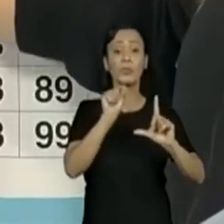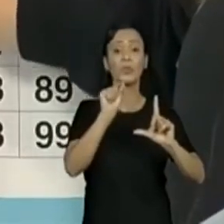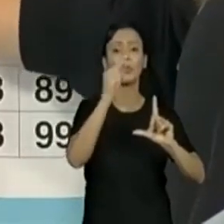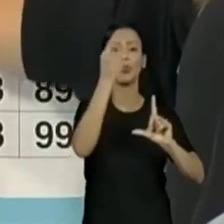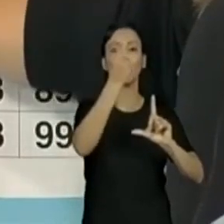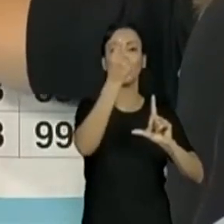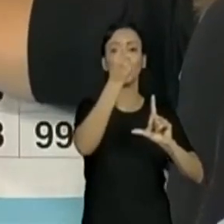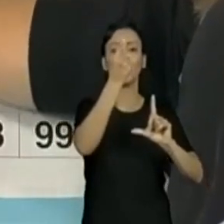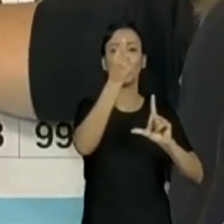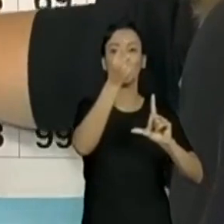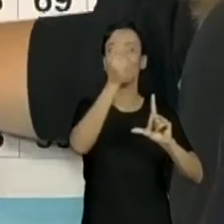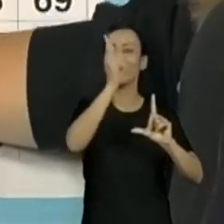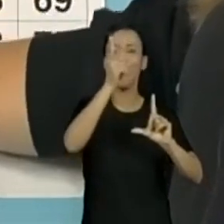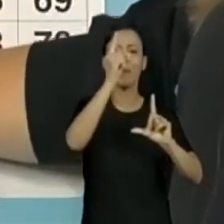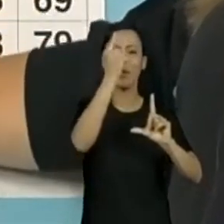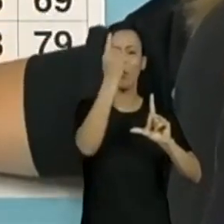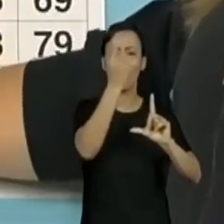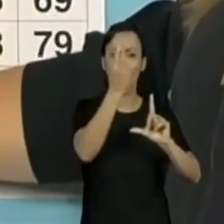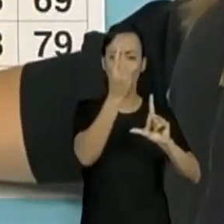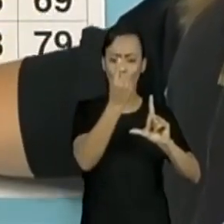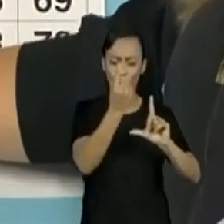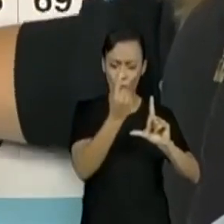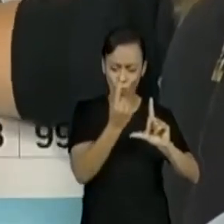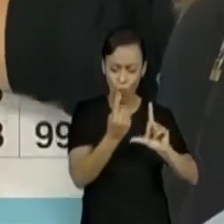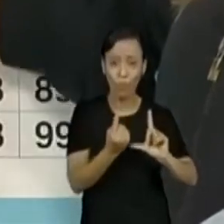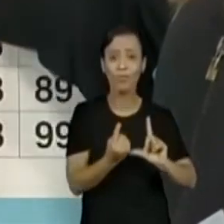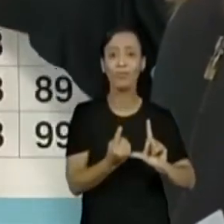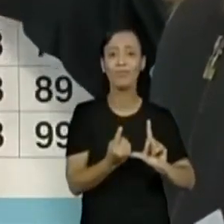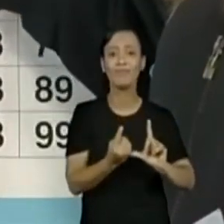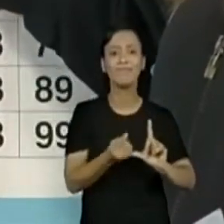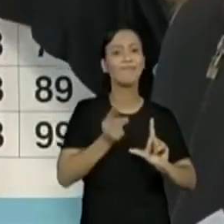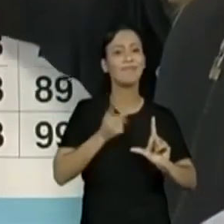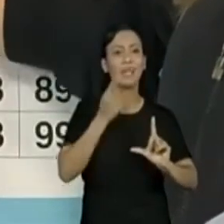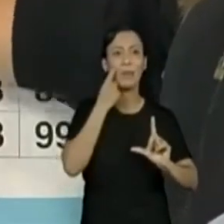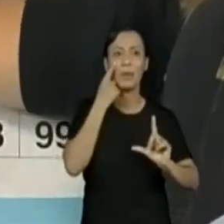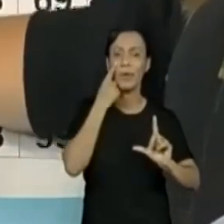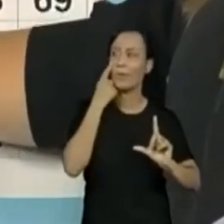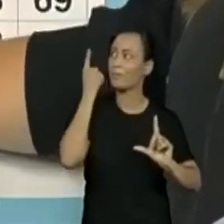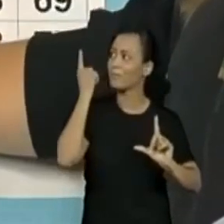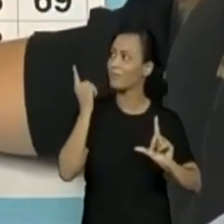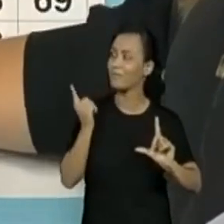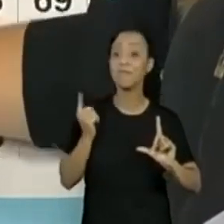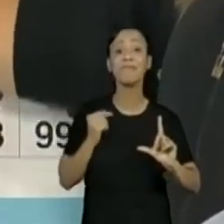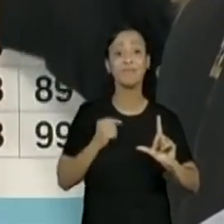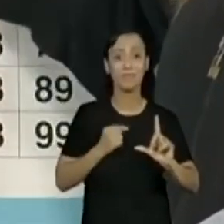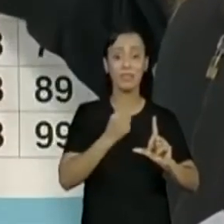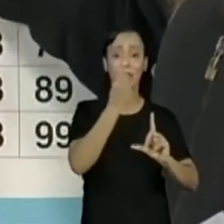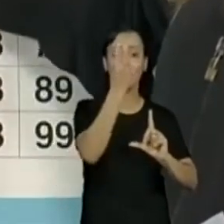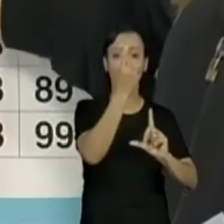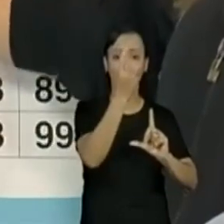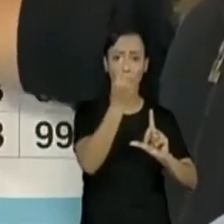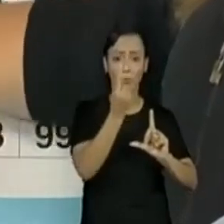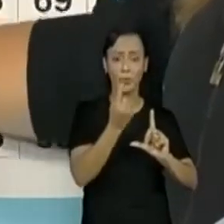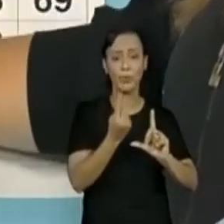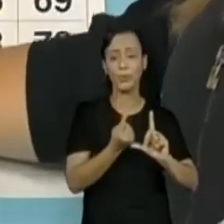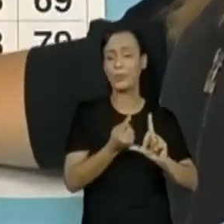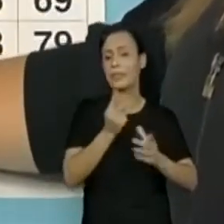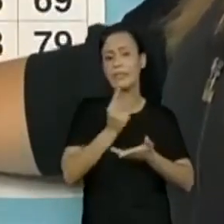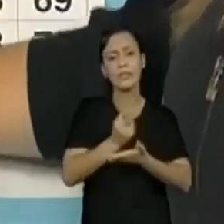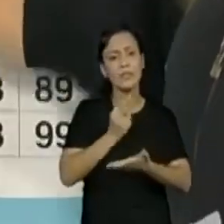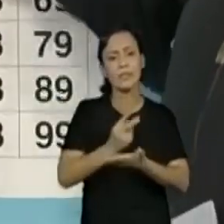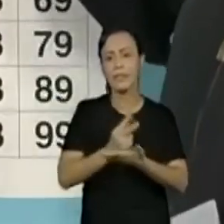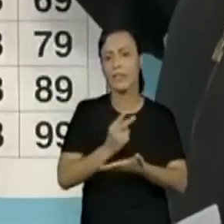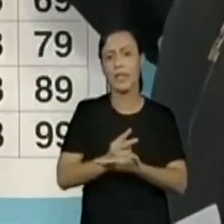determinante que terminam todas essas outras dezenas, no caso, não é? Todos os outros números da